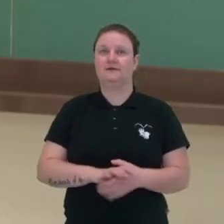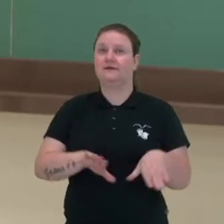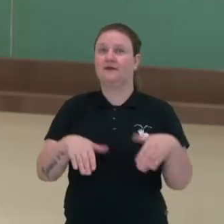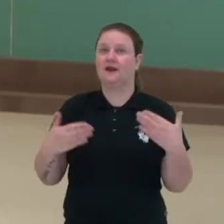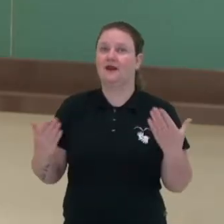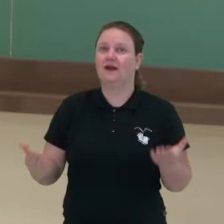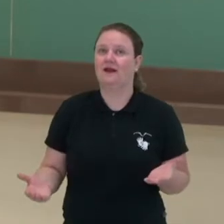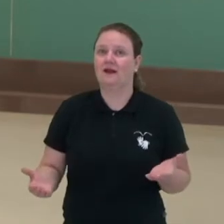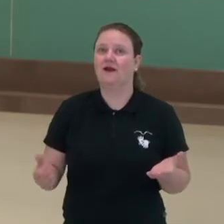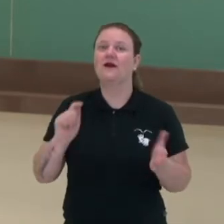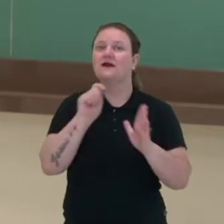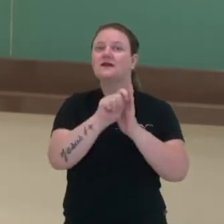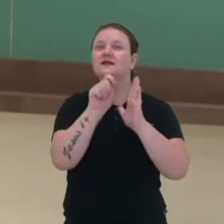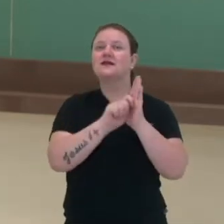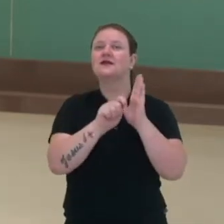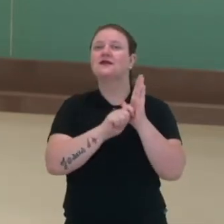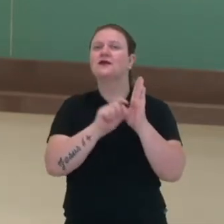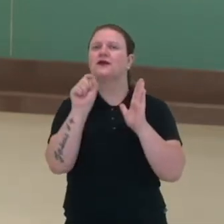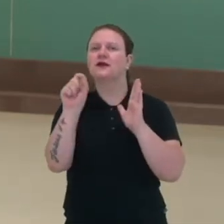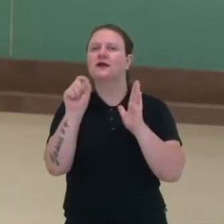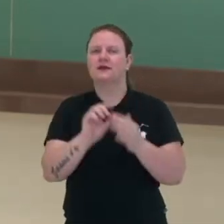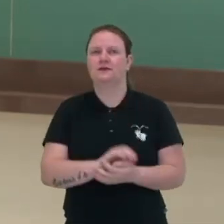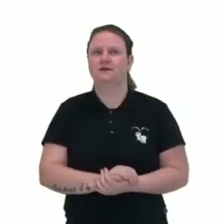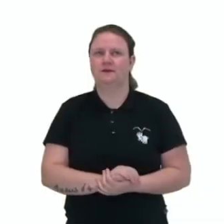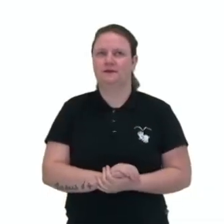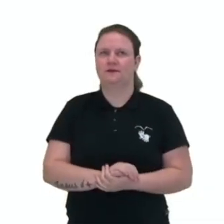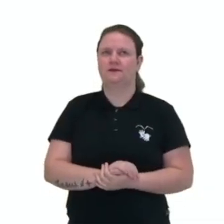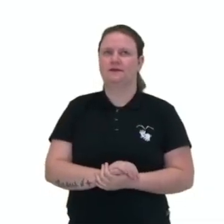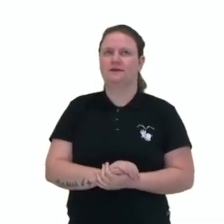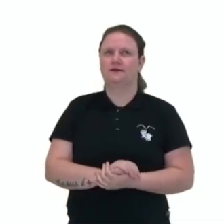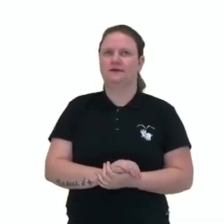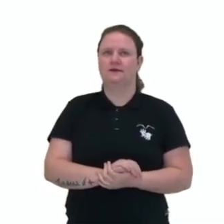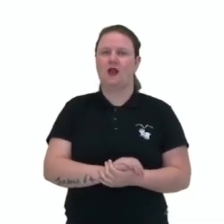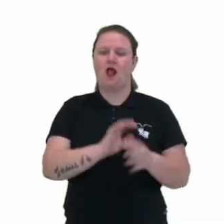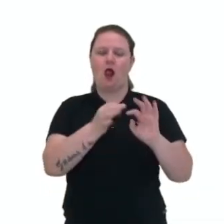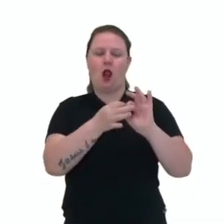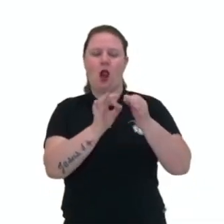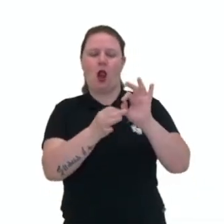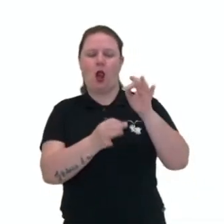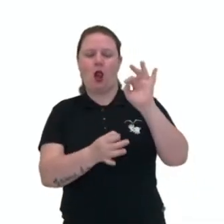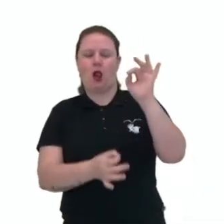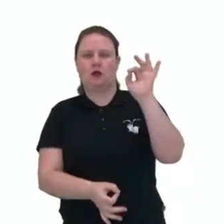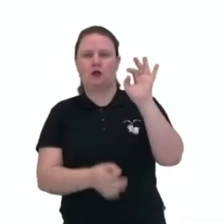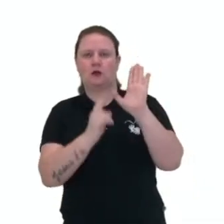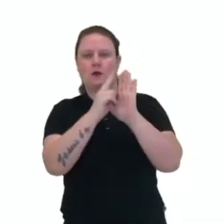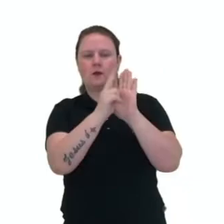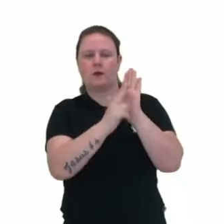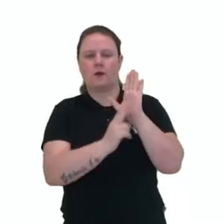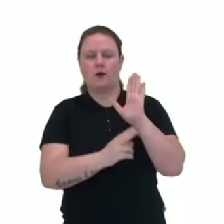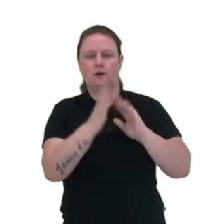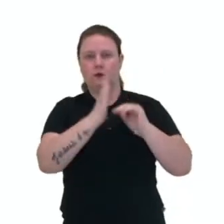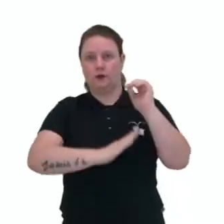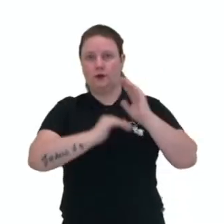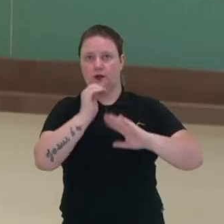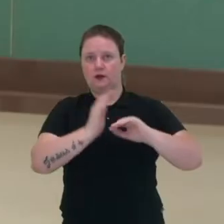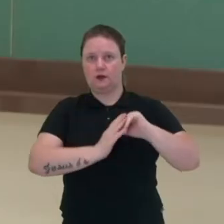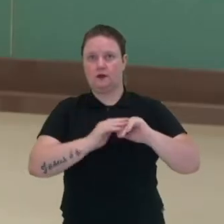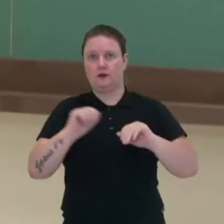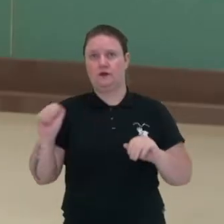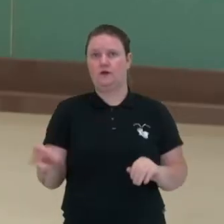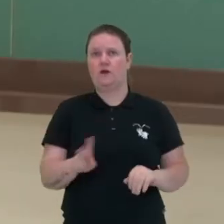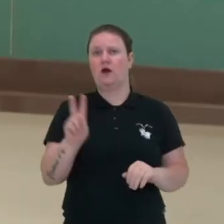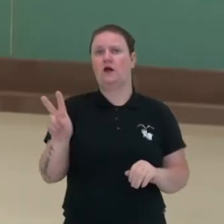E aí, o que que você escreveu? Vamos ver? Ele fez essa lista para mostrar uma maneira de valorizar todas as